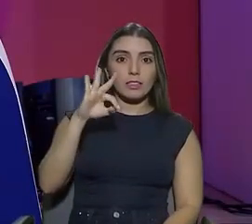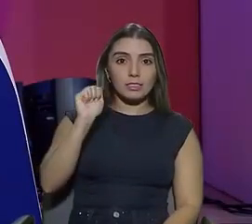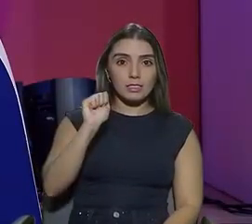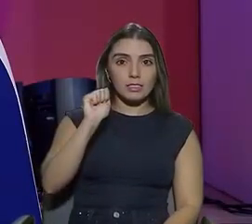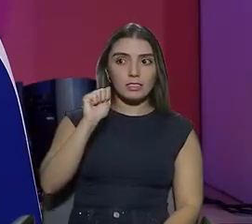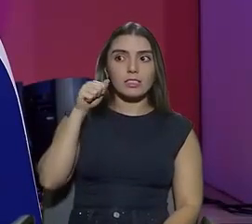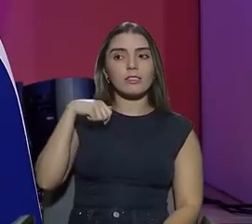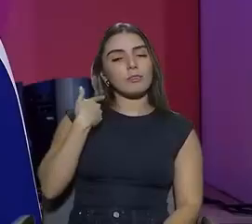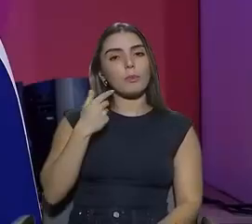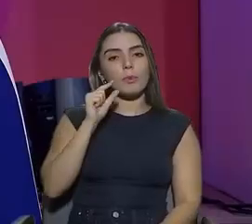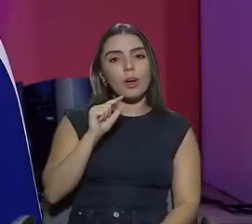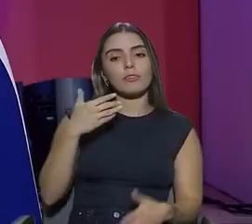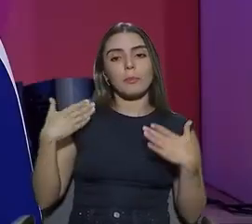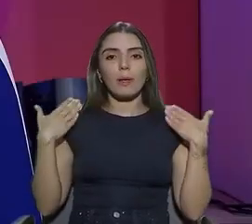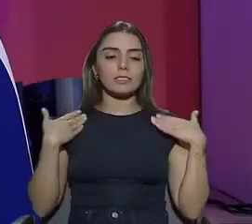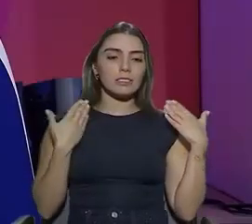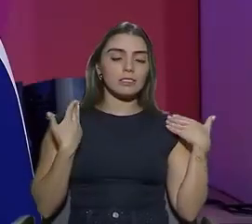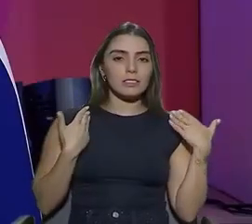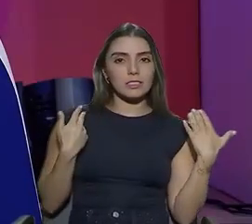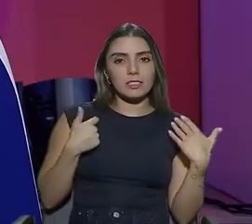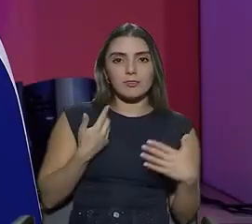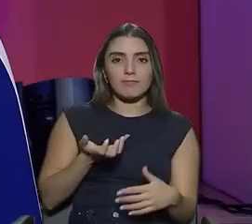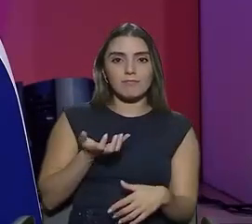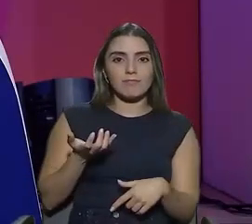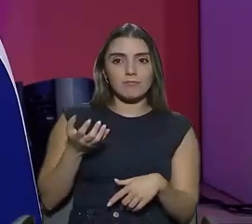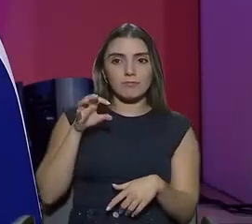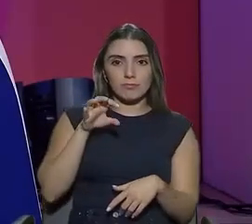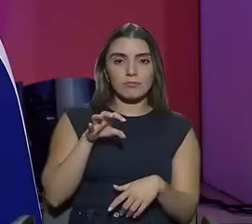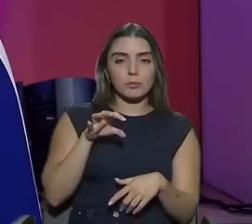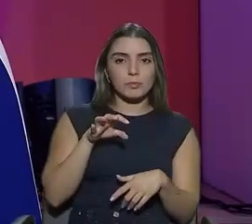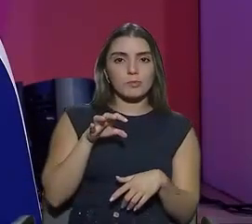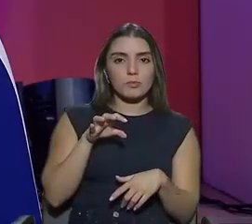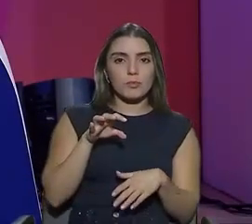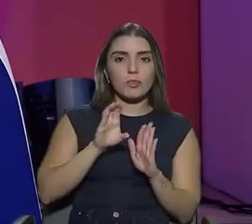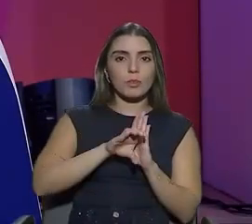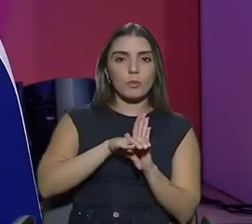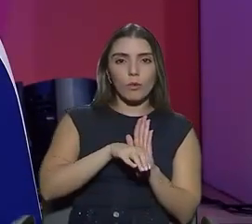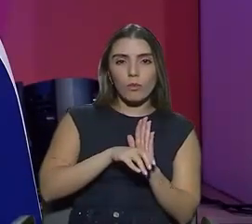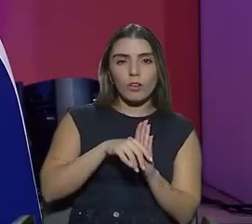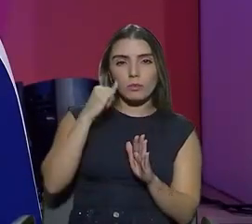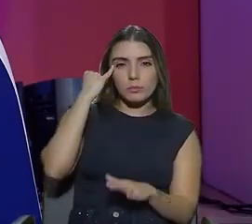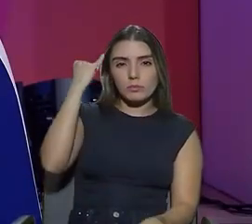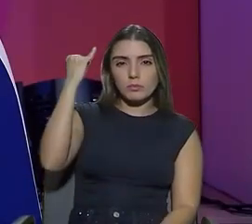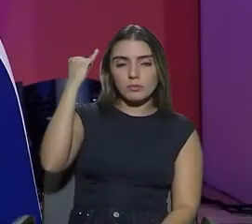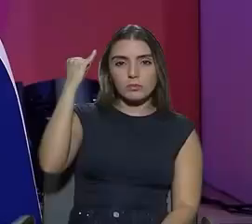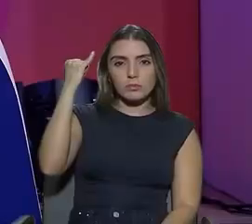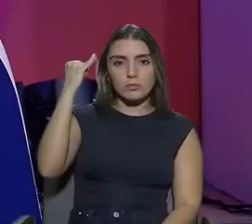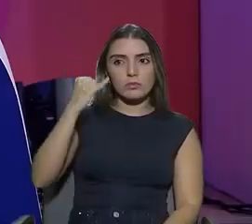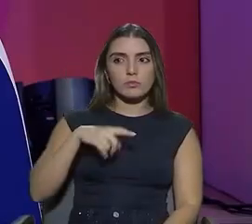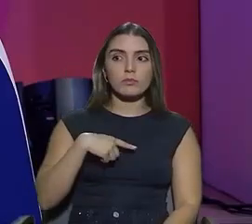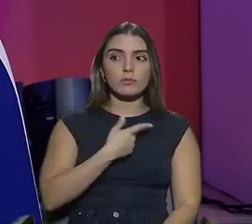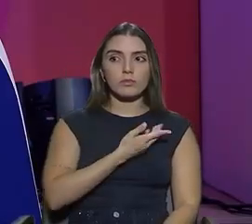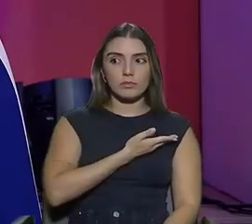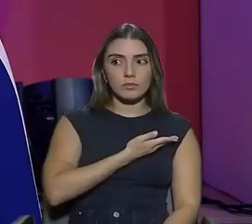a biointeração, que é um conceito, uma noção, uma ideia que o nosso